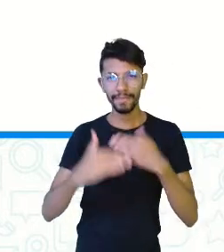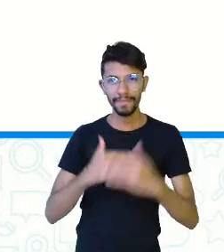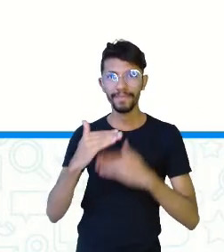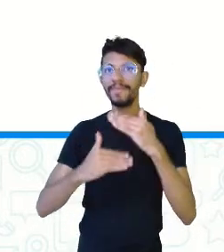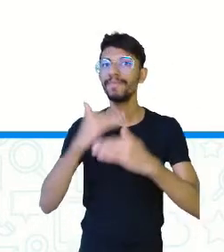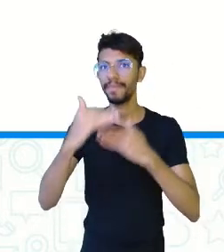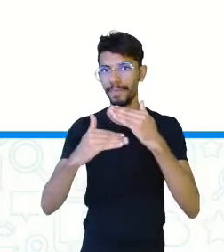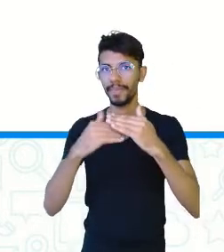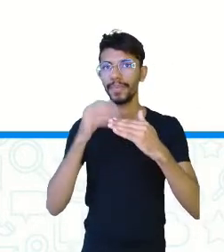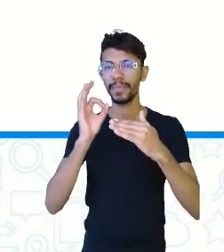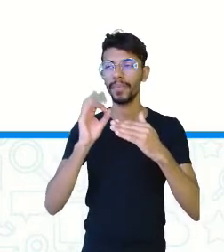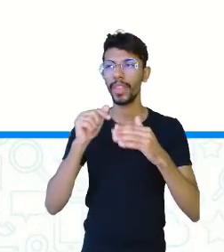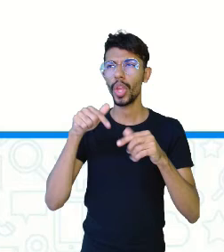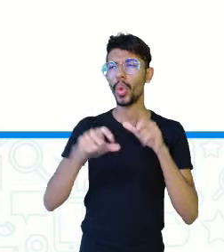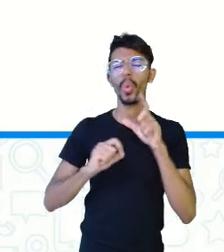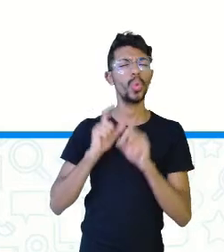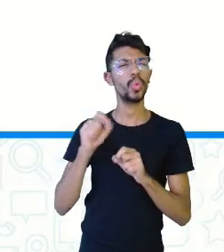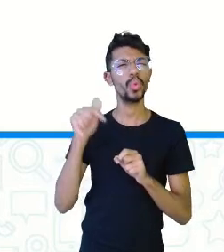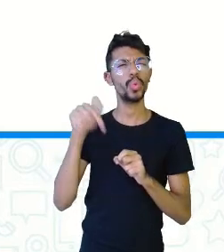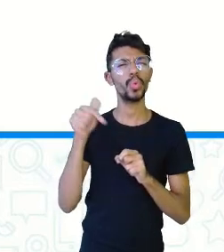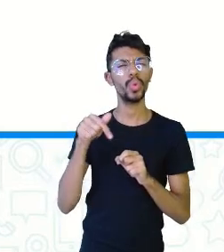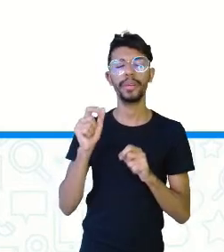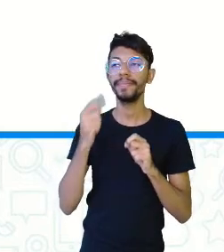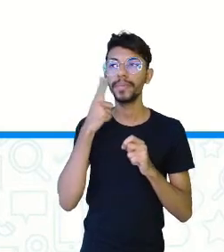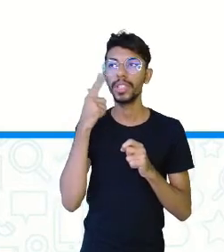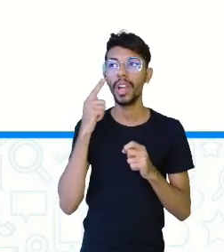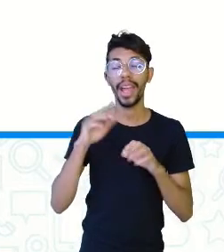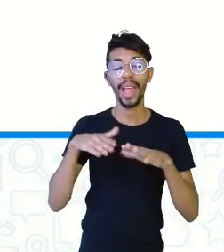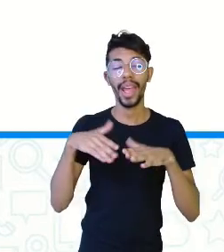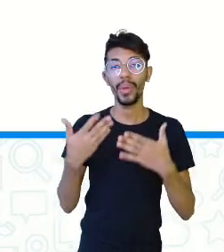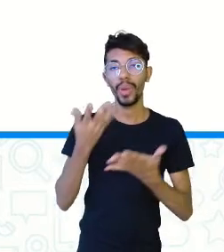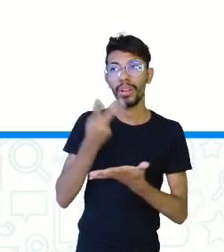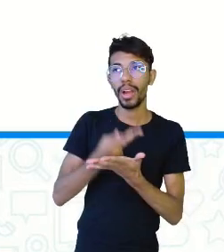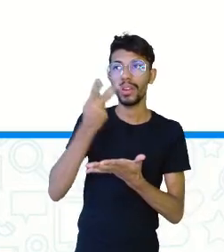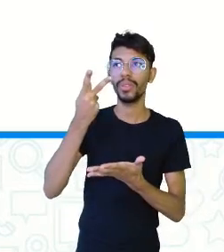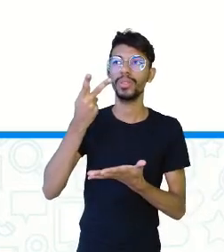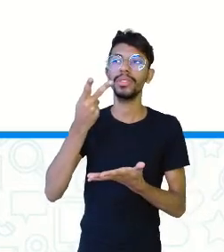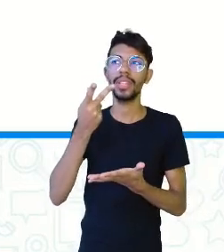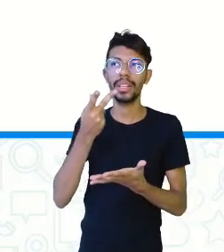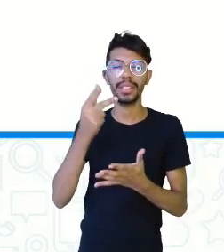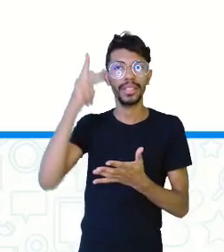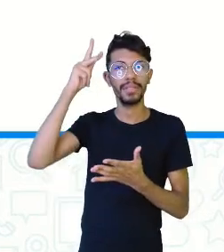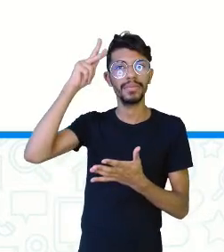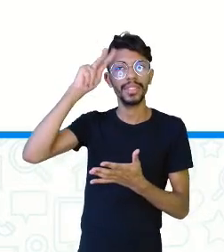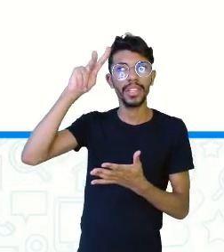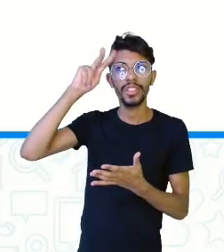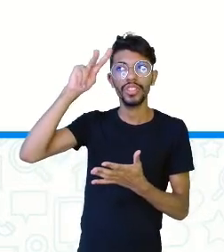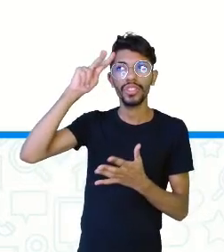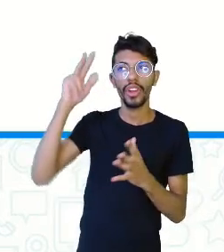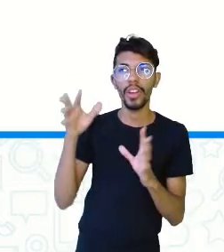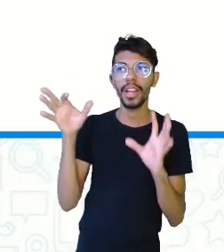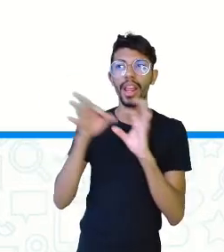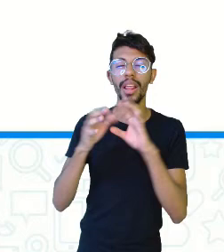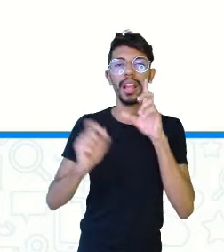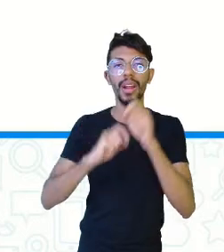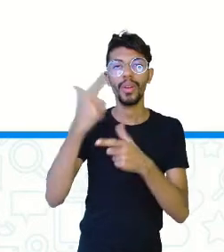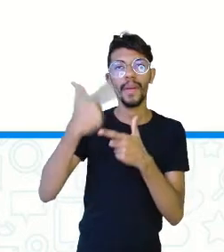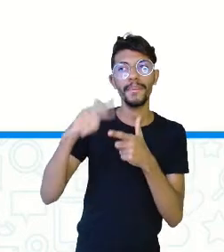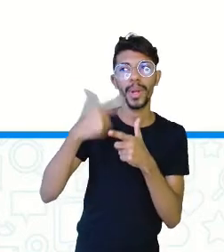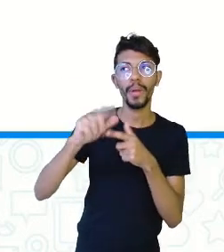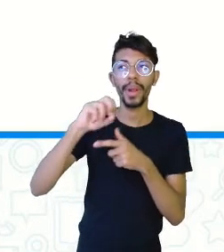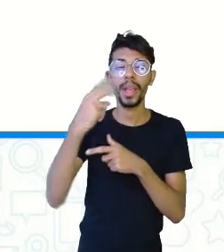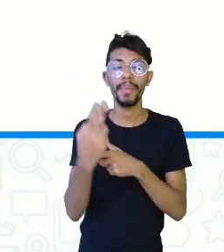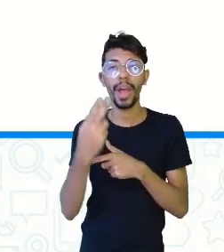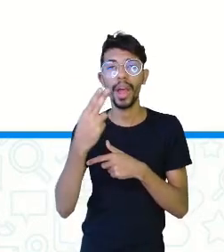desenvolvimento. O que é o desenvolvimento? É onde se desenrolam os acontecimentos da história, relacionados com o problema ou